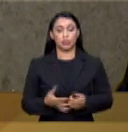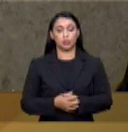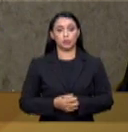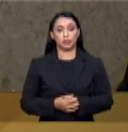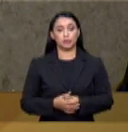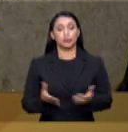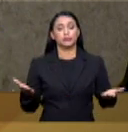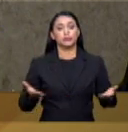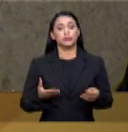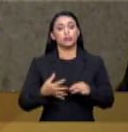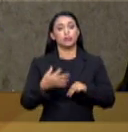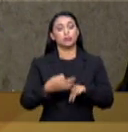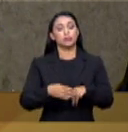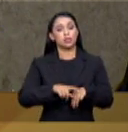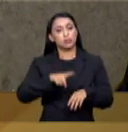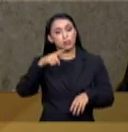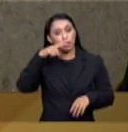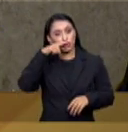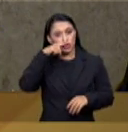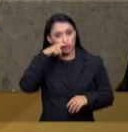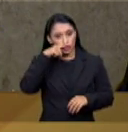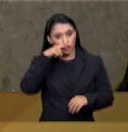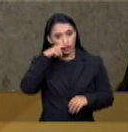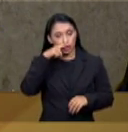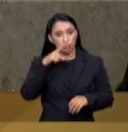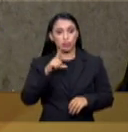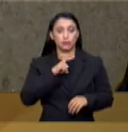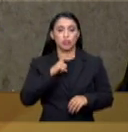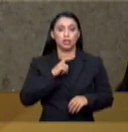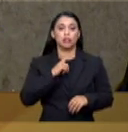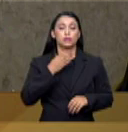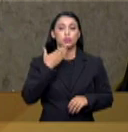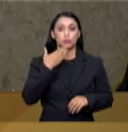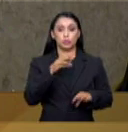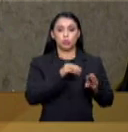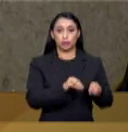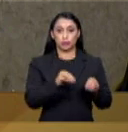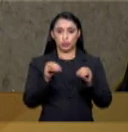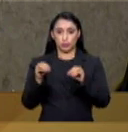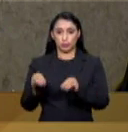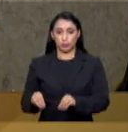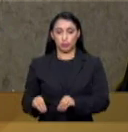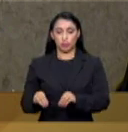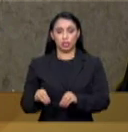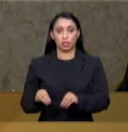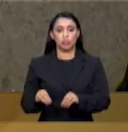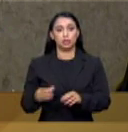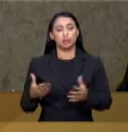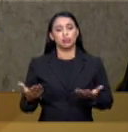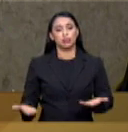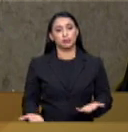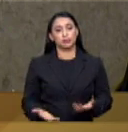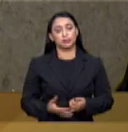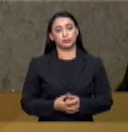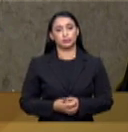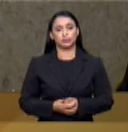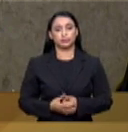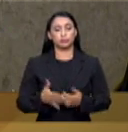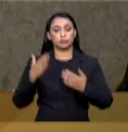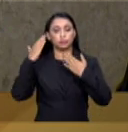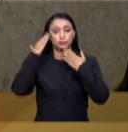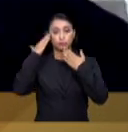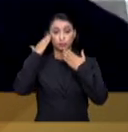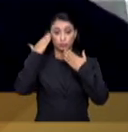Ministro Edson Fachin, Vossa Excelência fez o destaque, concedo a palavra a Vossa Excelência. Não, presidente. Muito